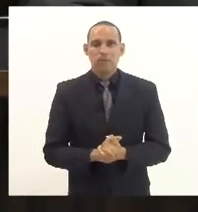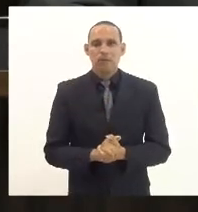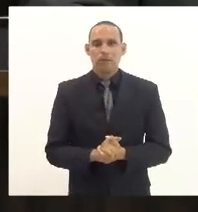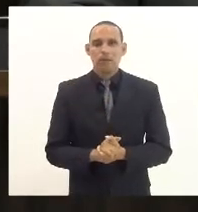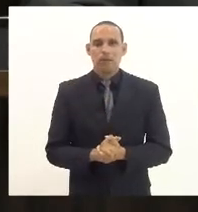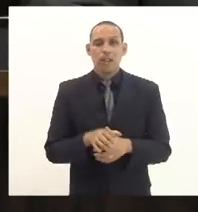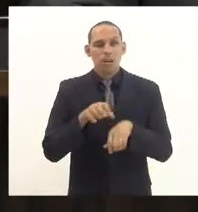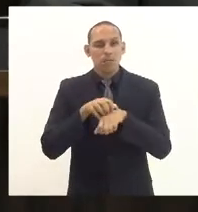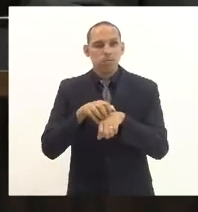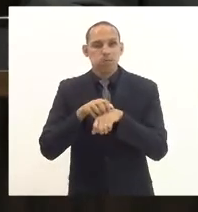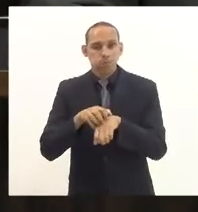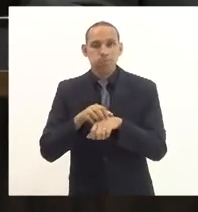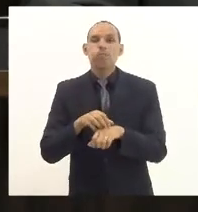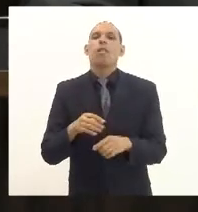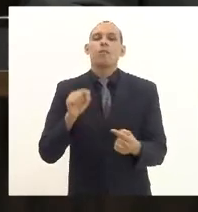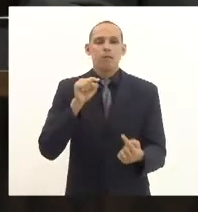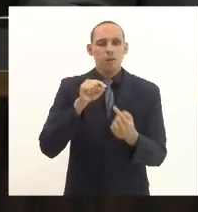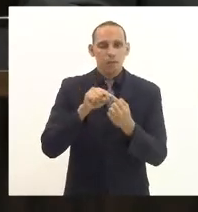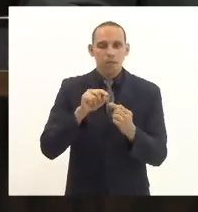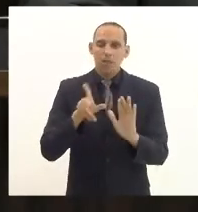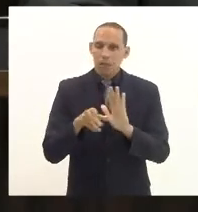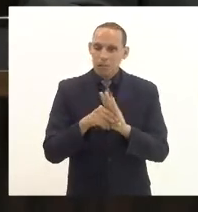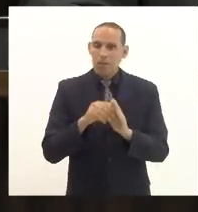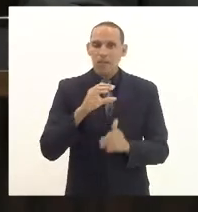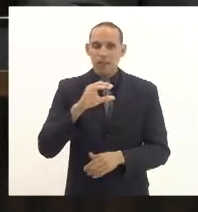De transporte favorável com as emendas da CCJ.